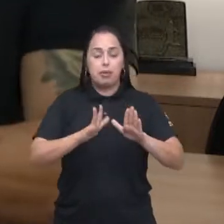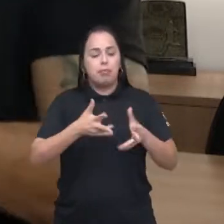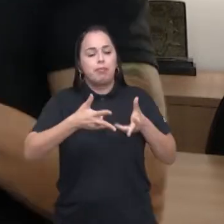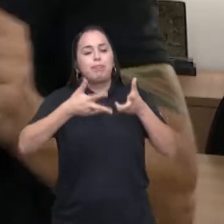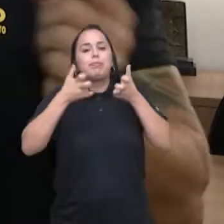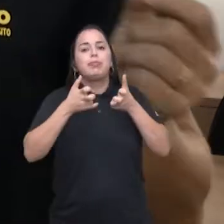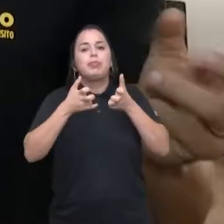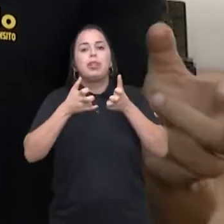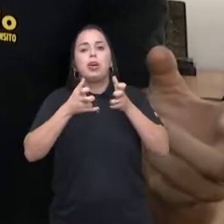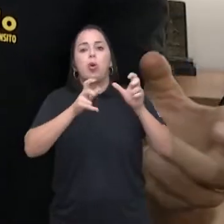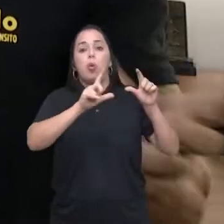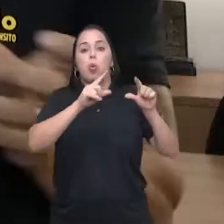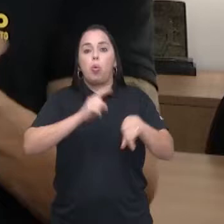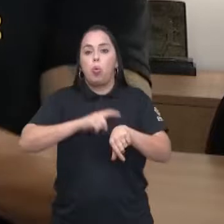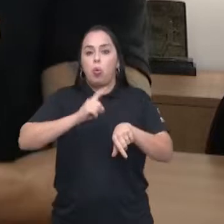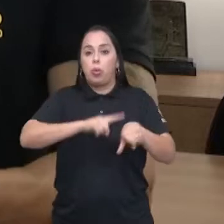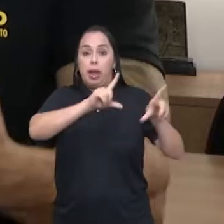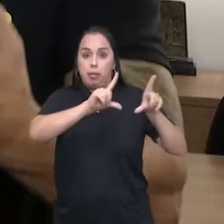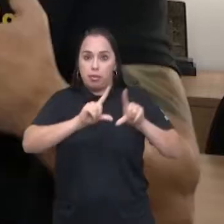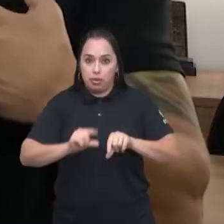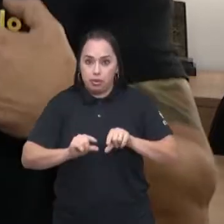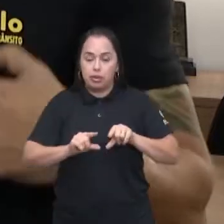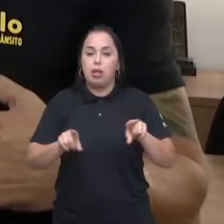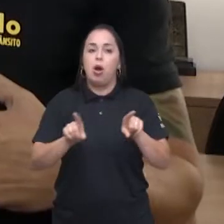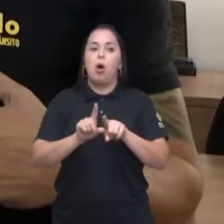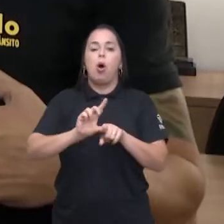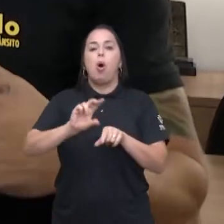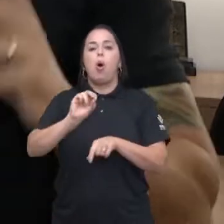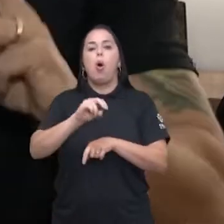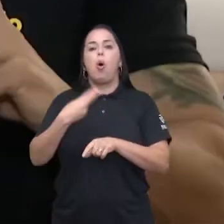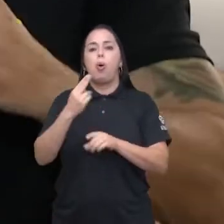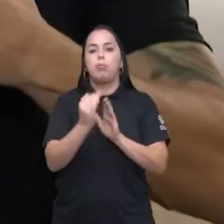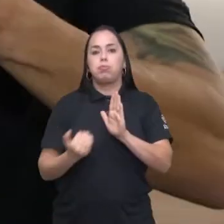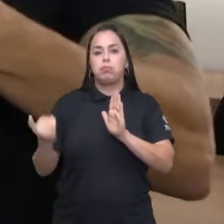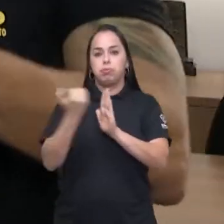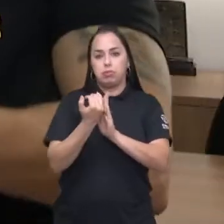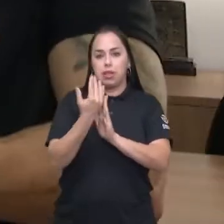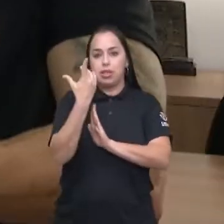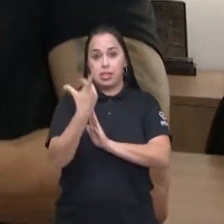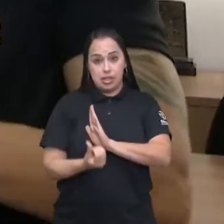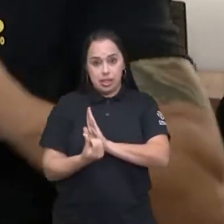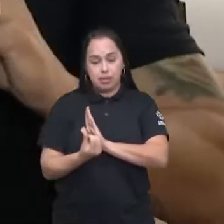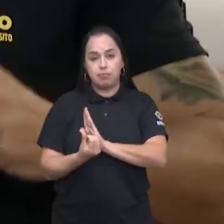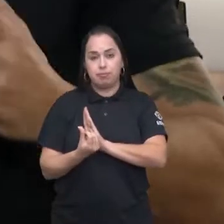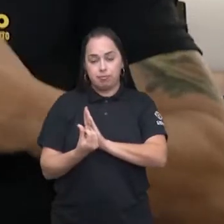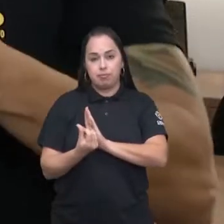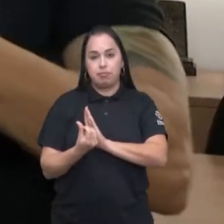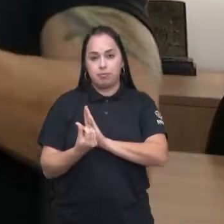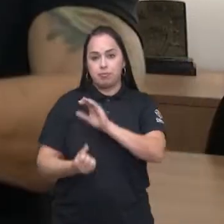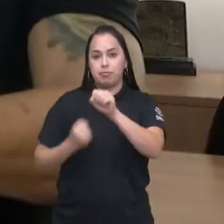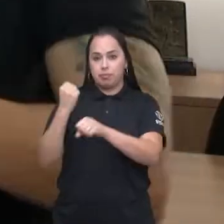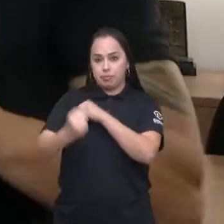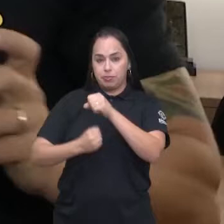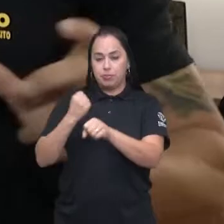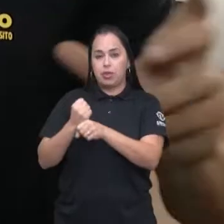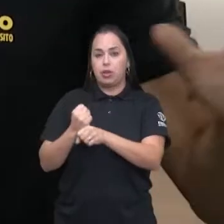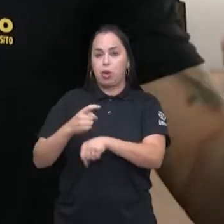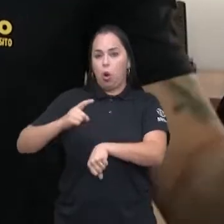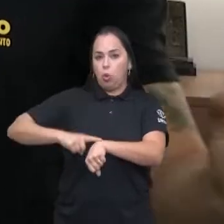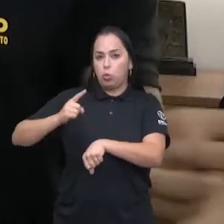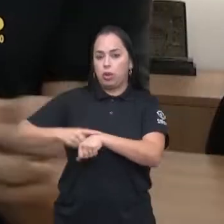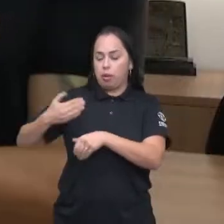ciclo de oito anos e aí quando a gente percebeu isso ou a gente reduzia para oito anos a gente ampliava para 16 e a gente optou por ampliar